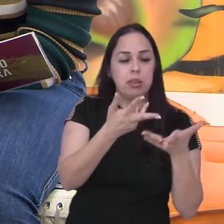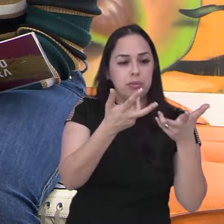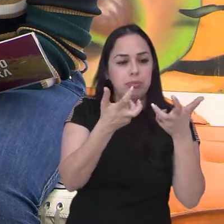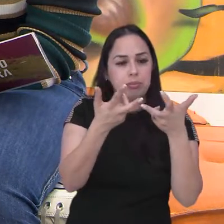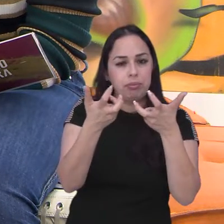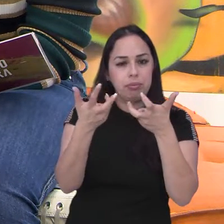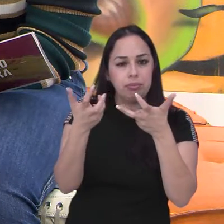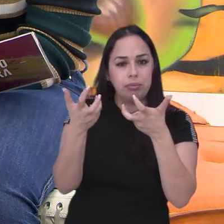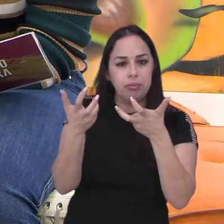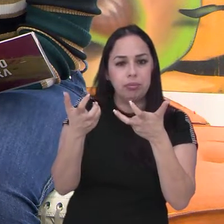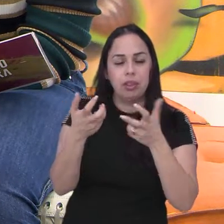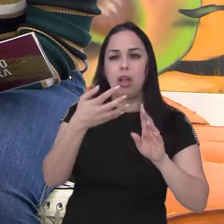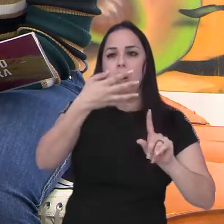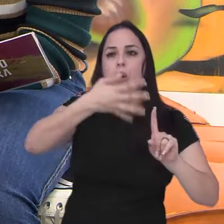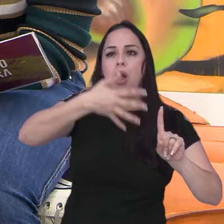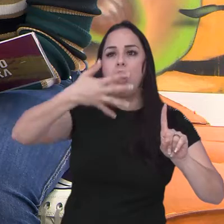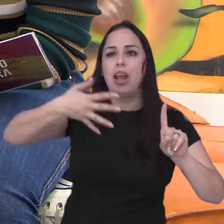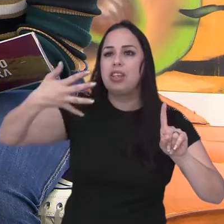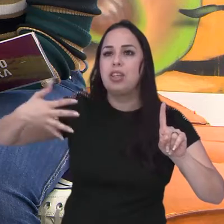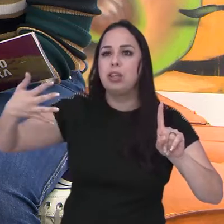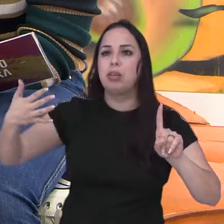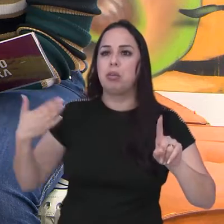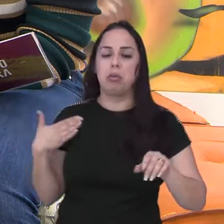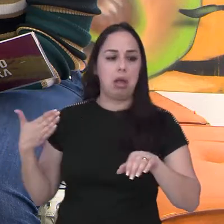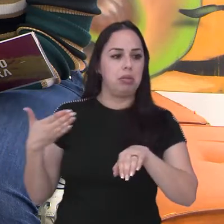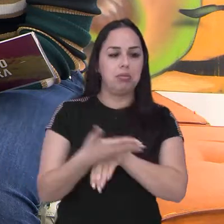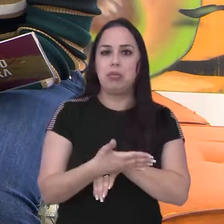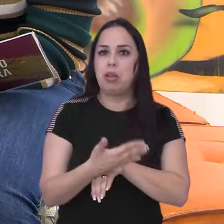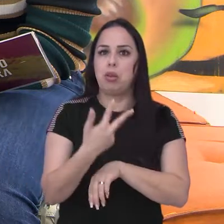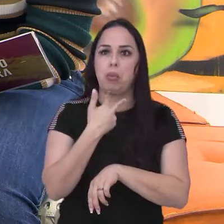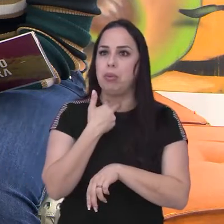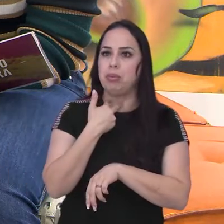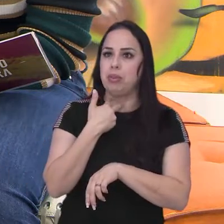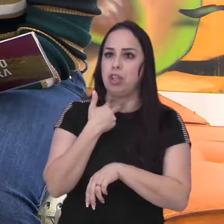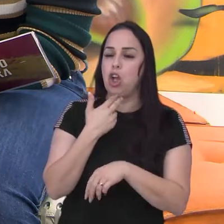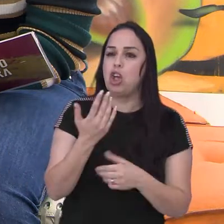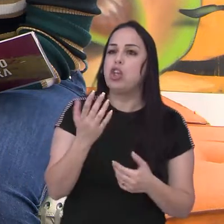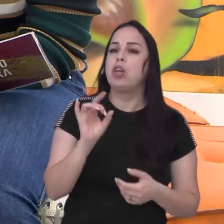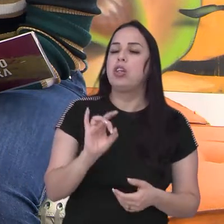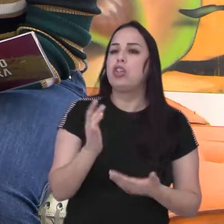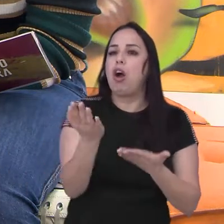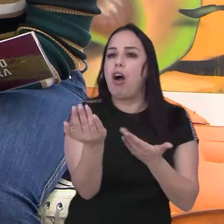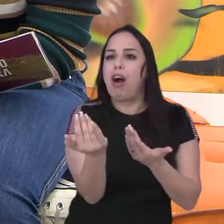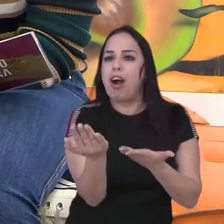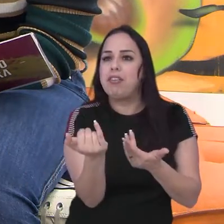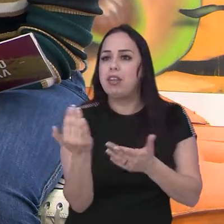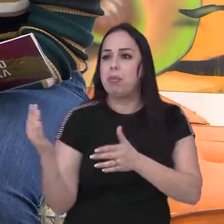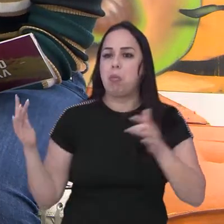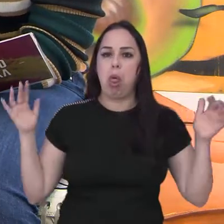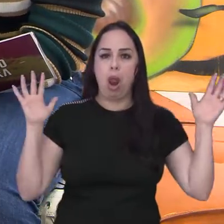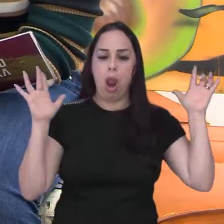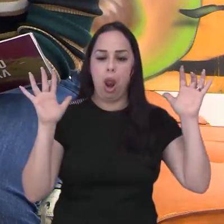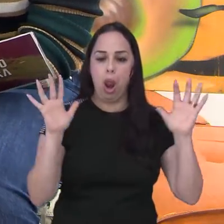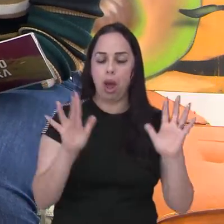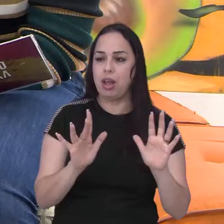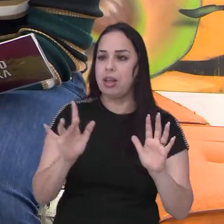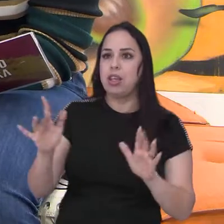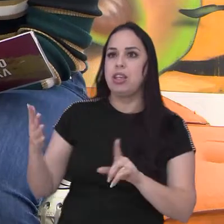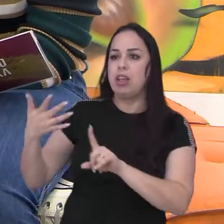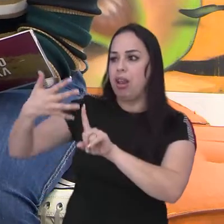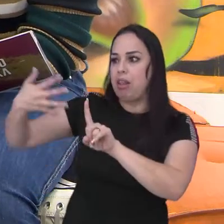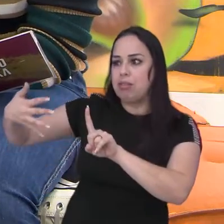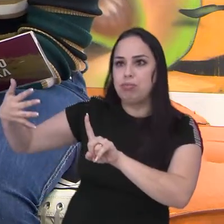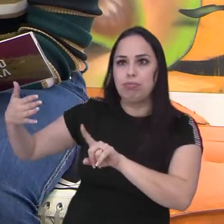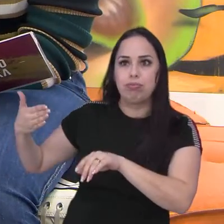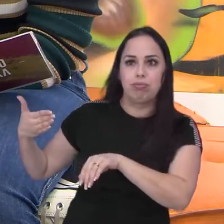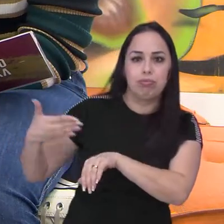gente identificou com os LGBTs não podia frequentar esse espaço. Então a juventude LGBTs não podia ir naquele espaço que tinha muita homofobia e tinha